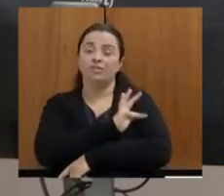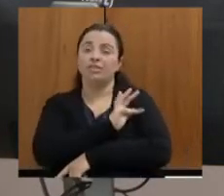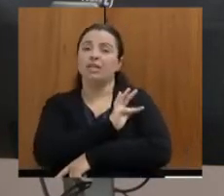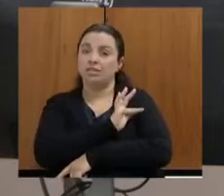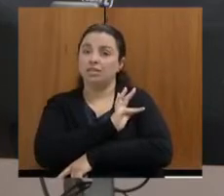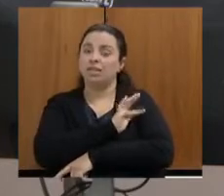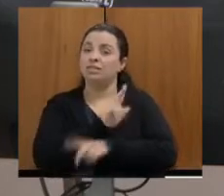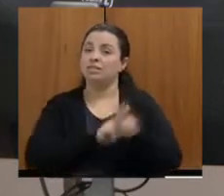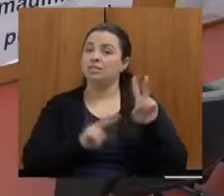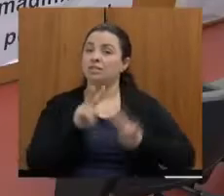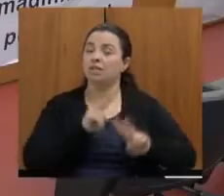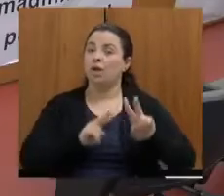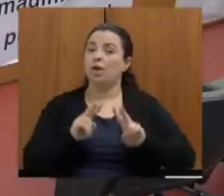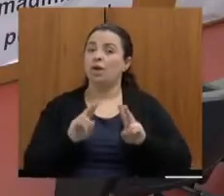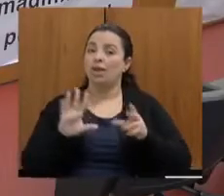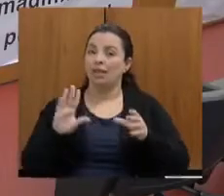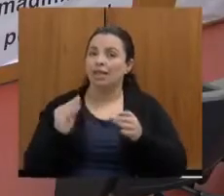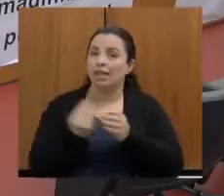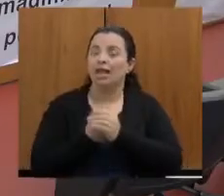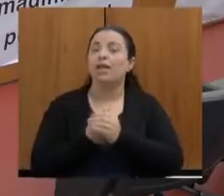municípios amm